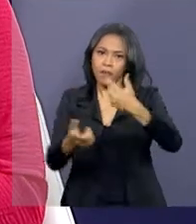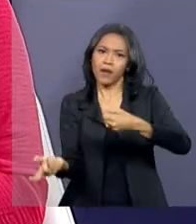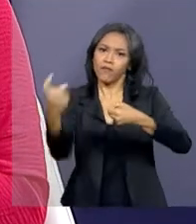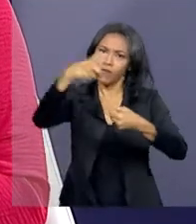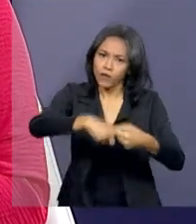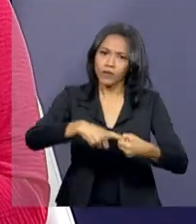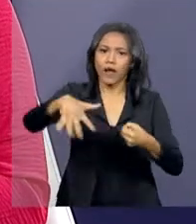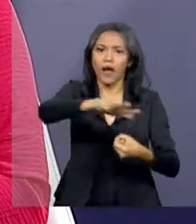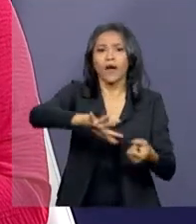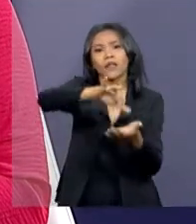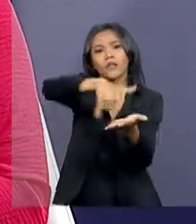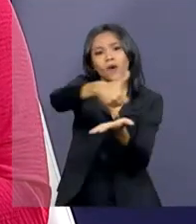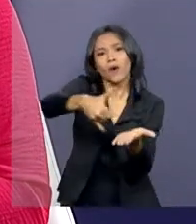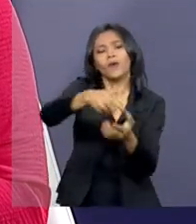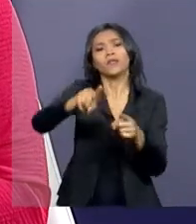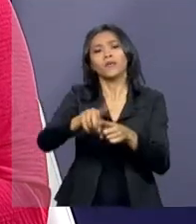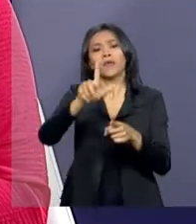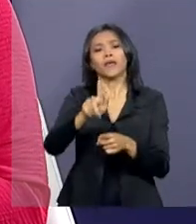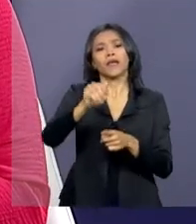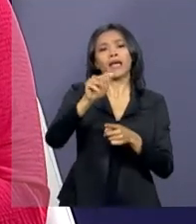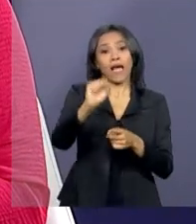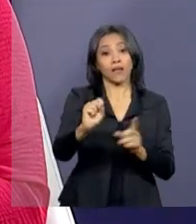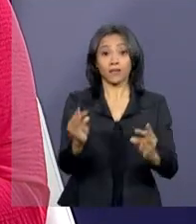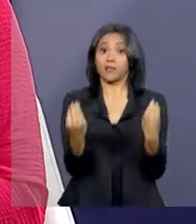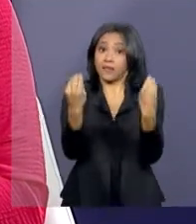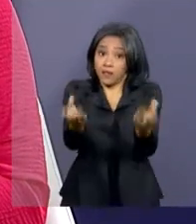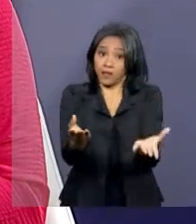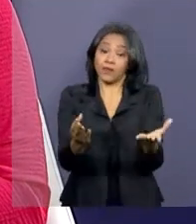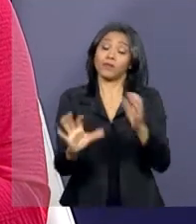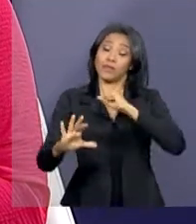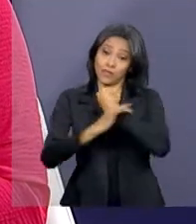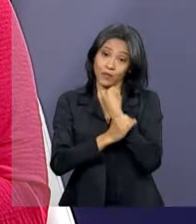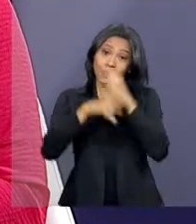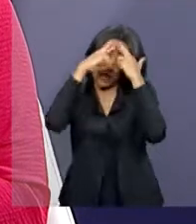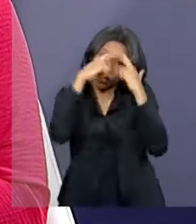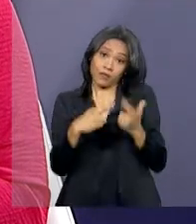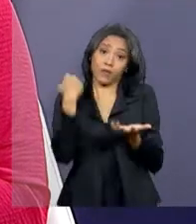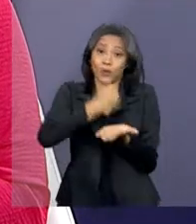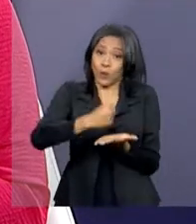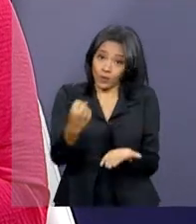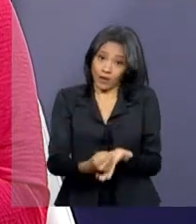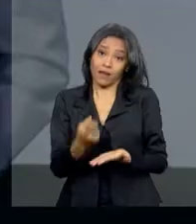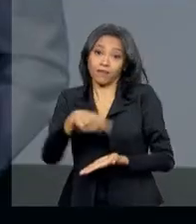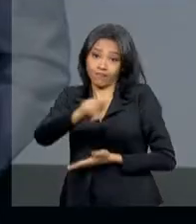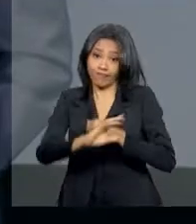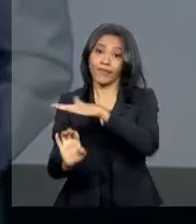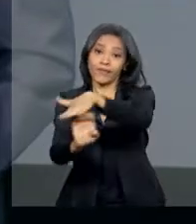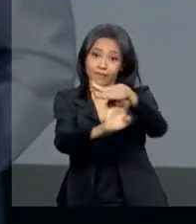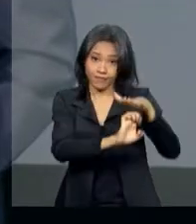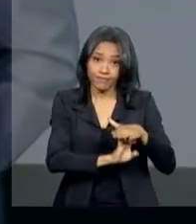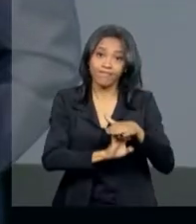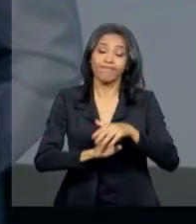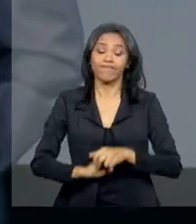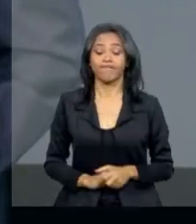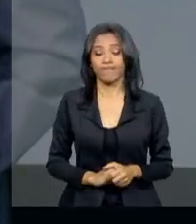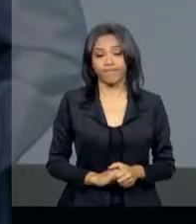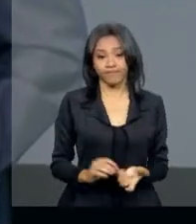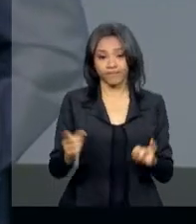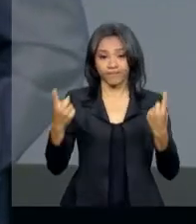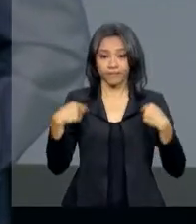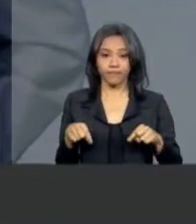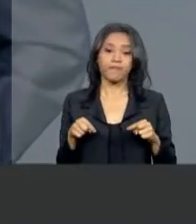gás dando ao empresário garantia e segurança jurídica para investir aqui no brasil ele